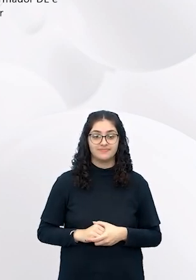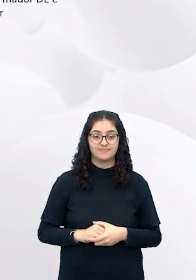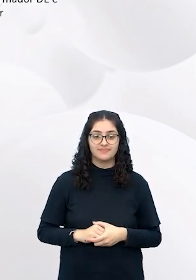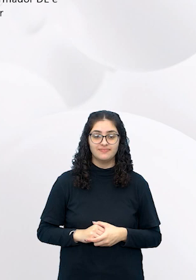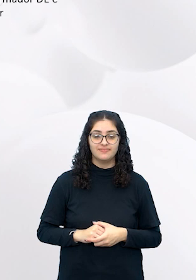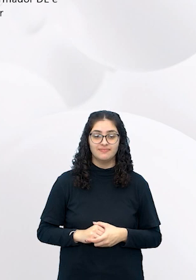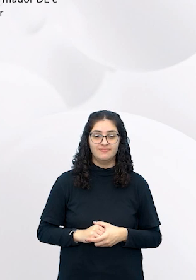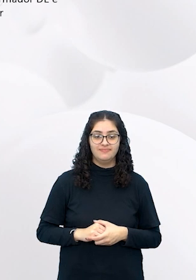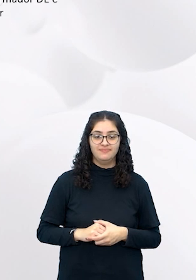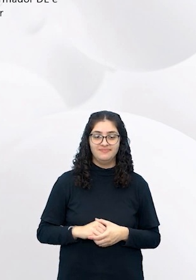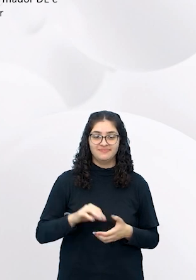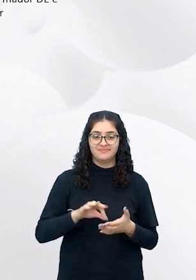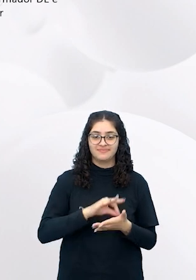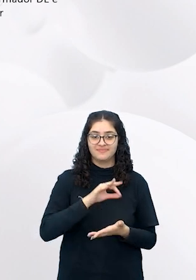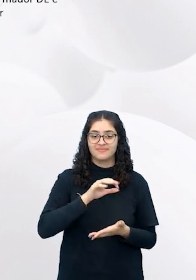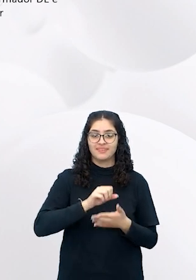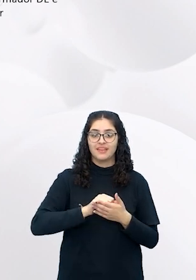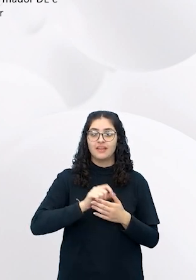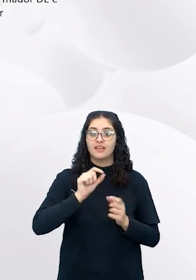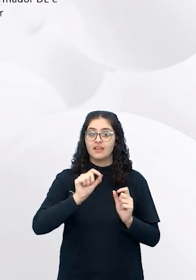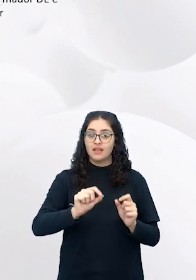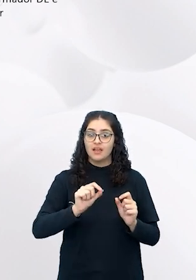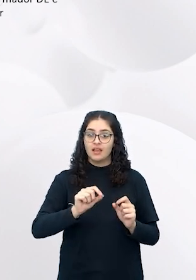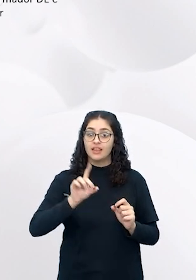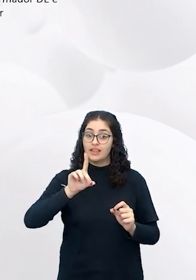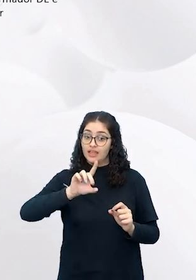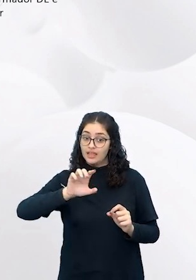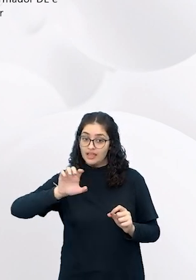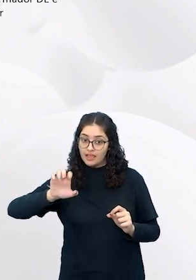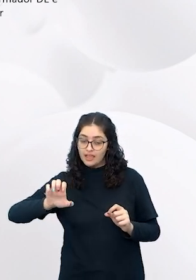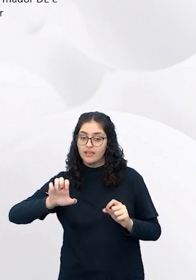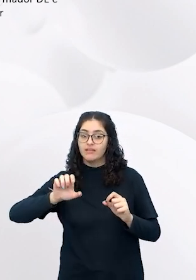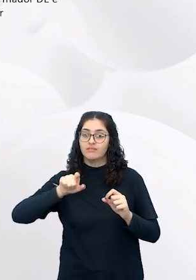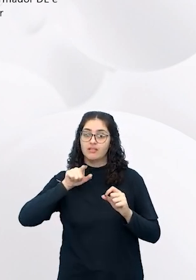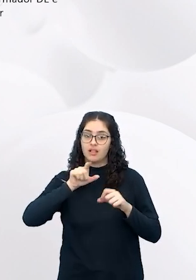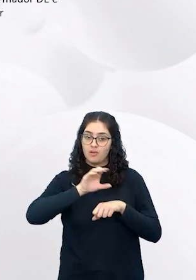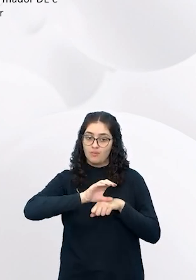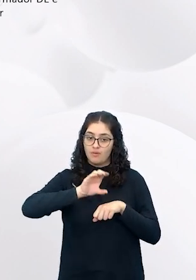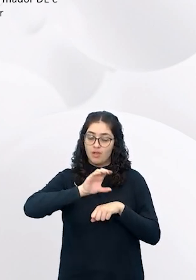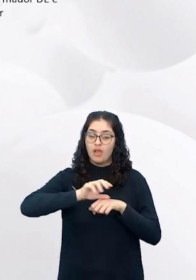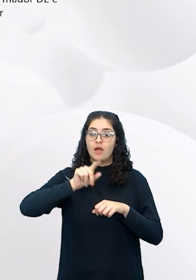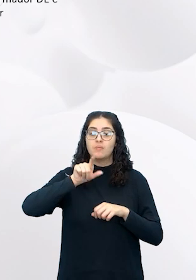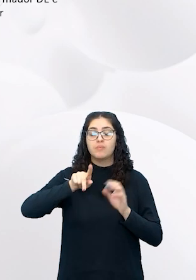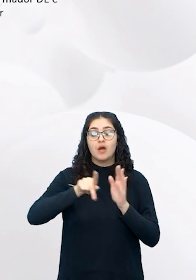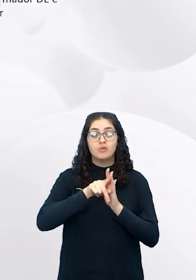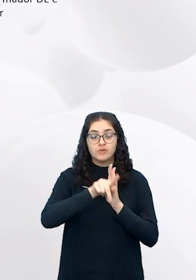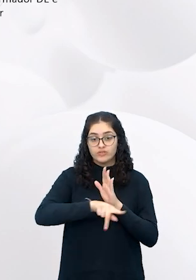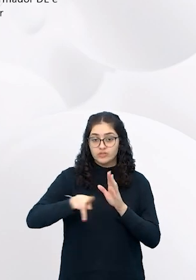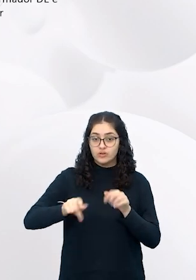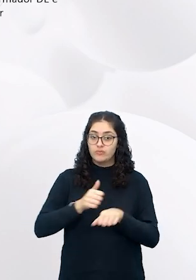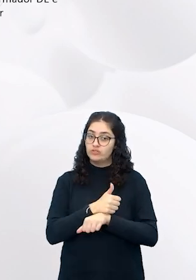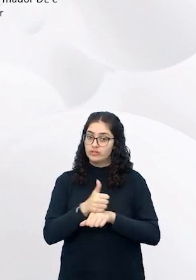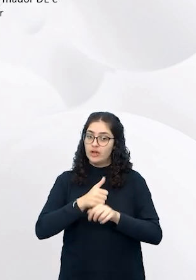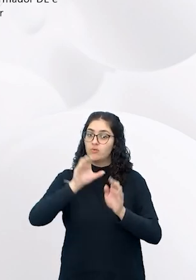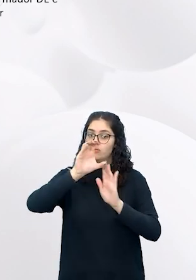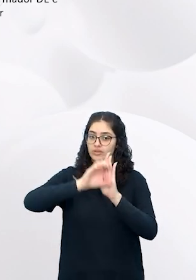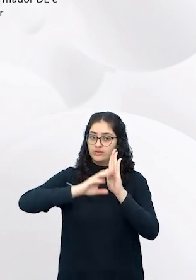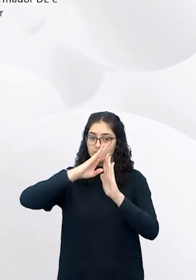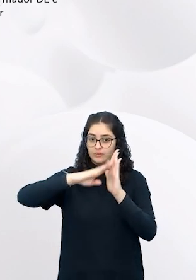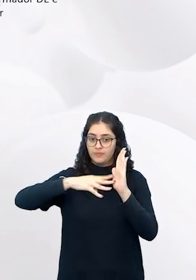A inscrição para o formador DE, que no caso é o professor especialista em currículo, e a